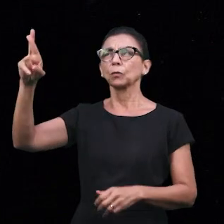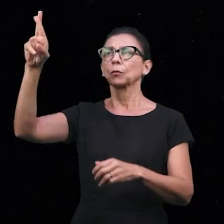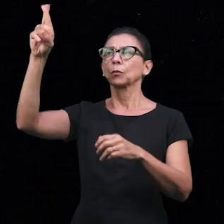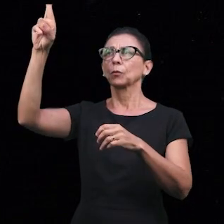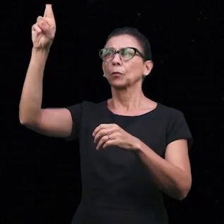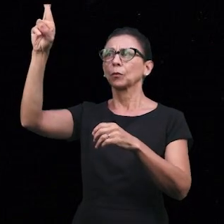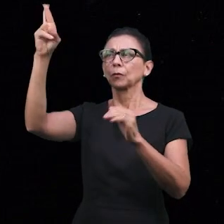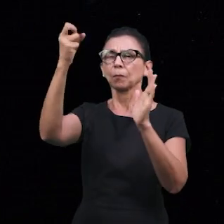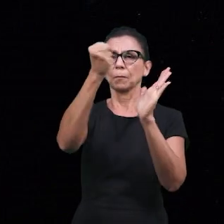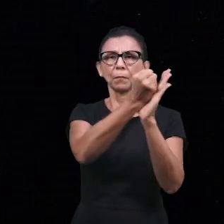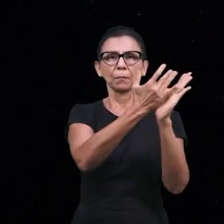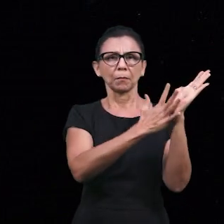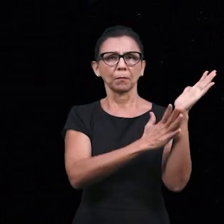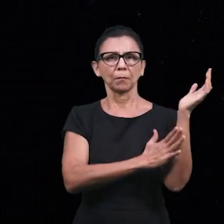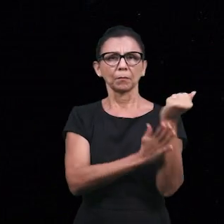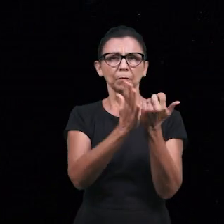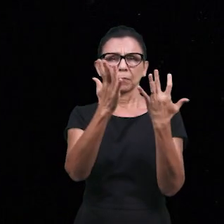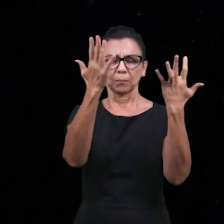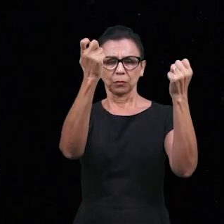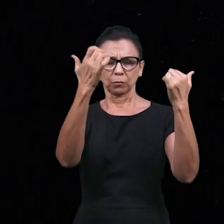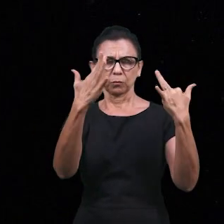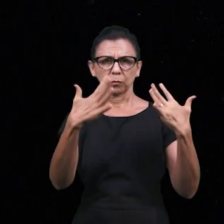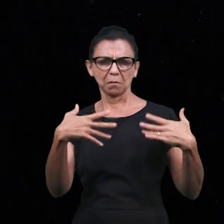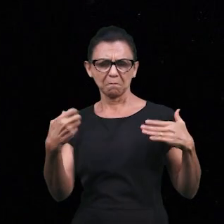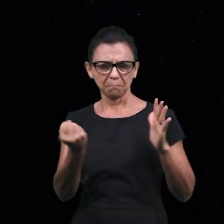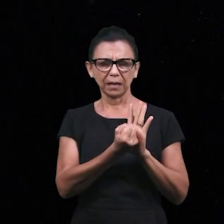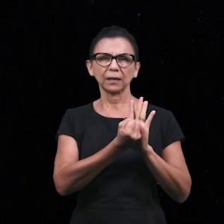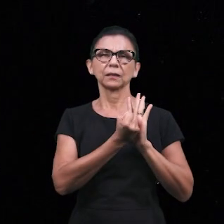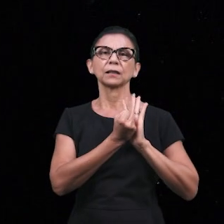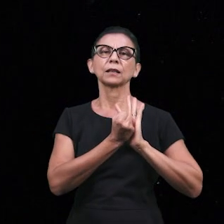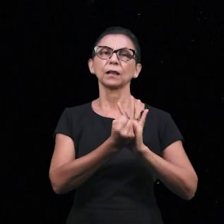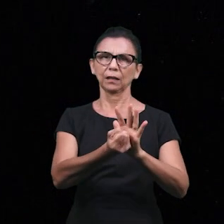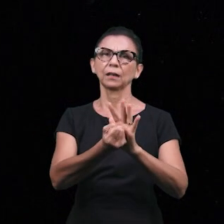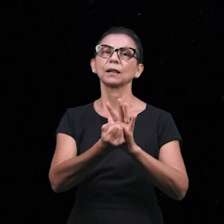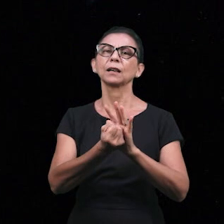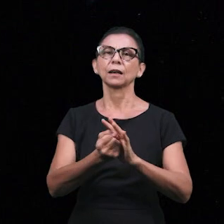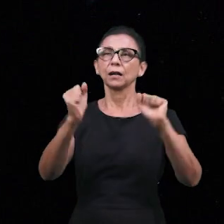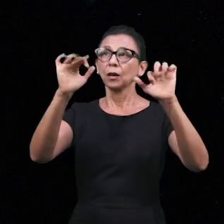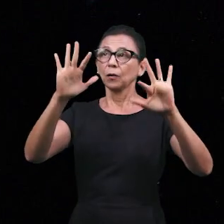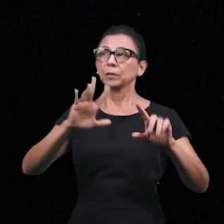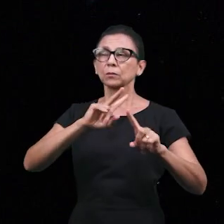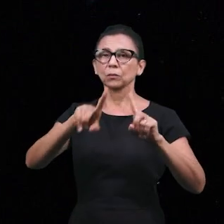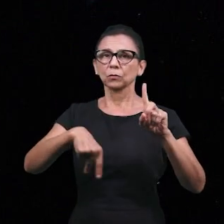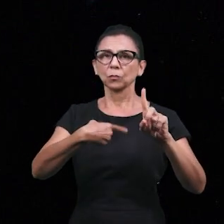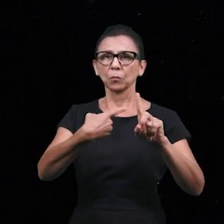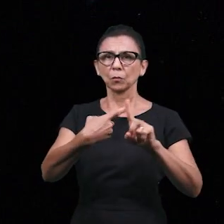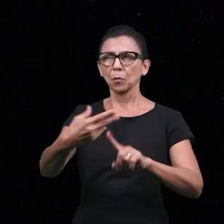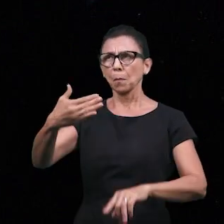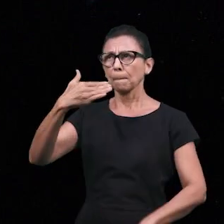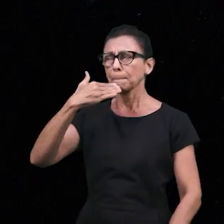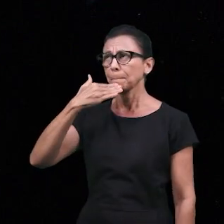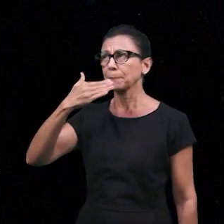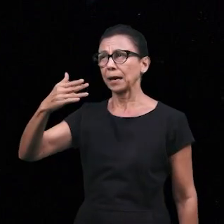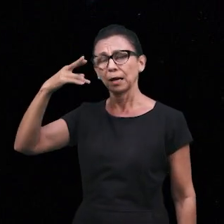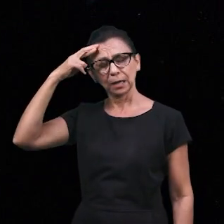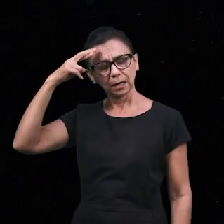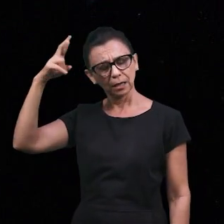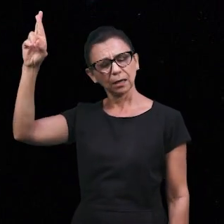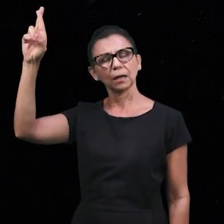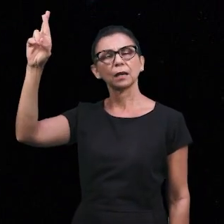sobre mim, porção dobrada, ó Senhor, me